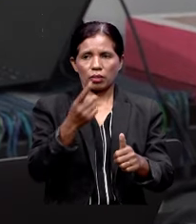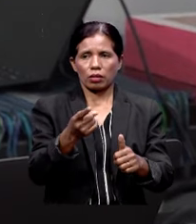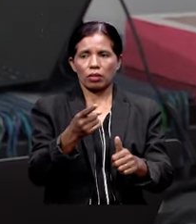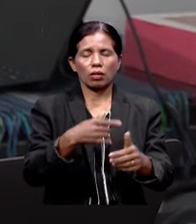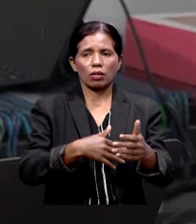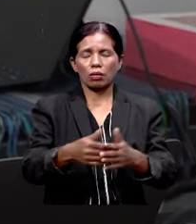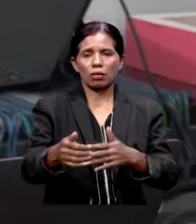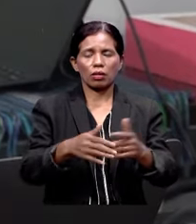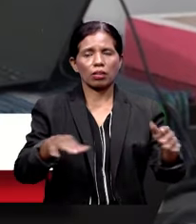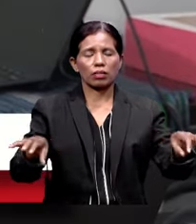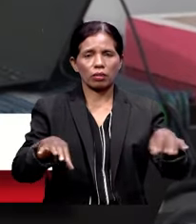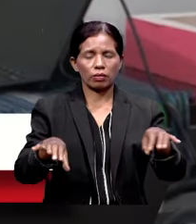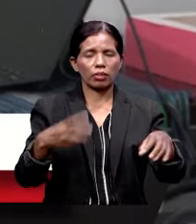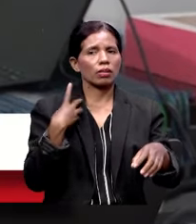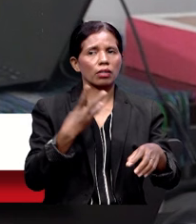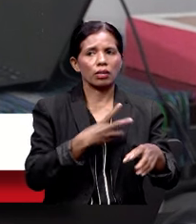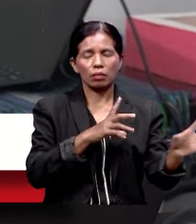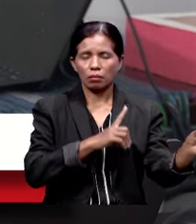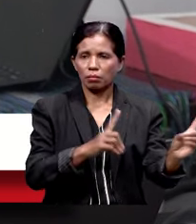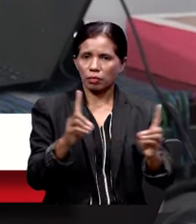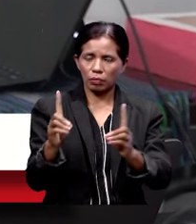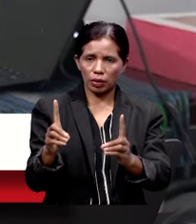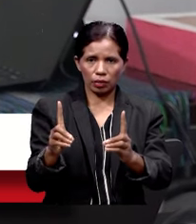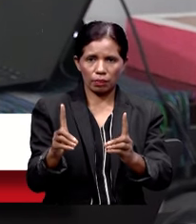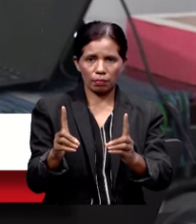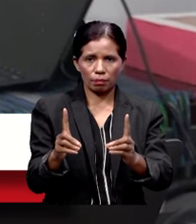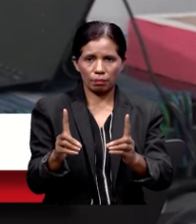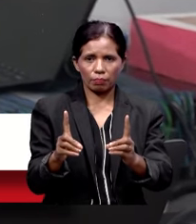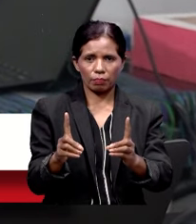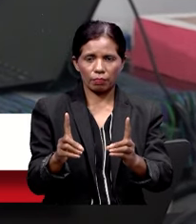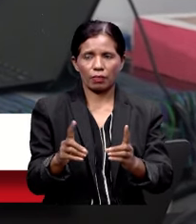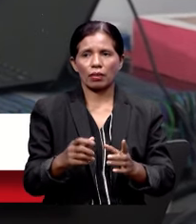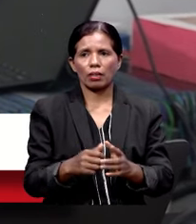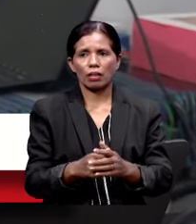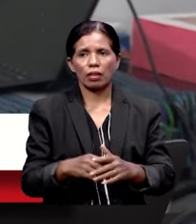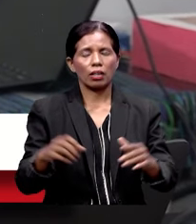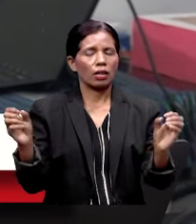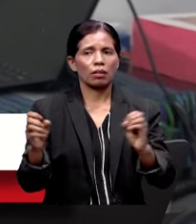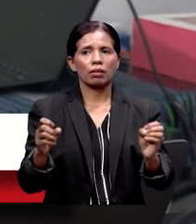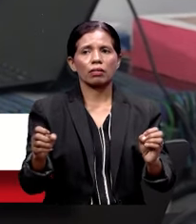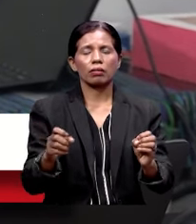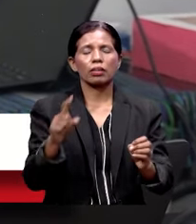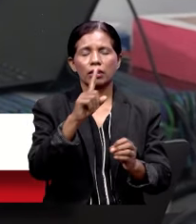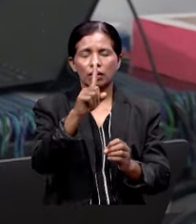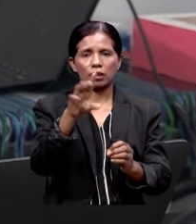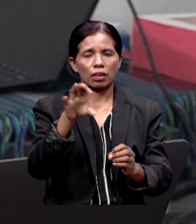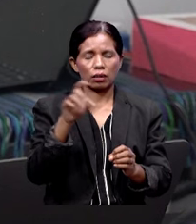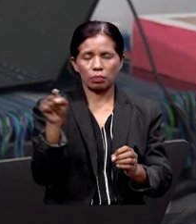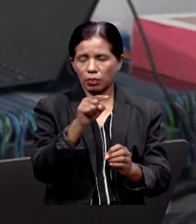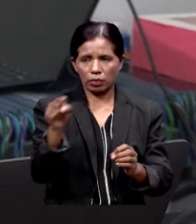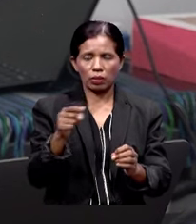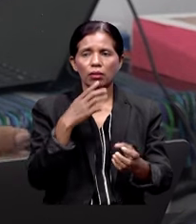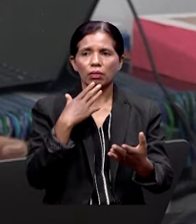qualquer sistema nebe que ita foi implementa a Laos katak 100%